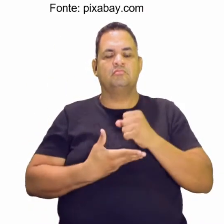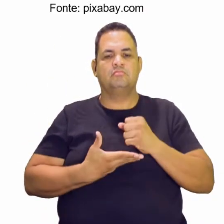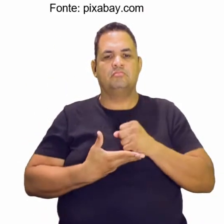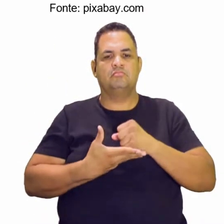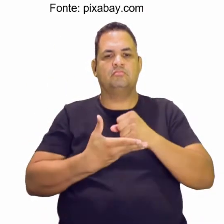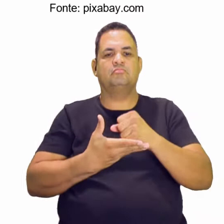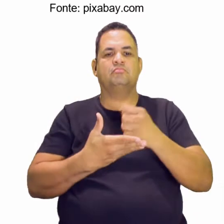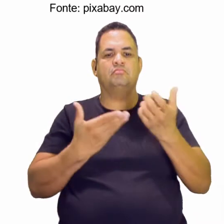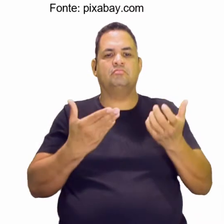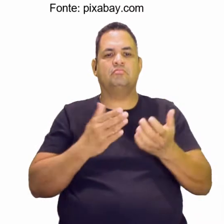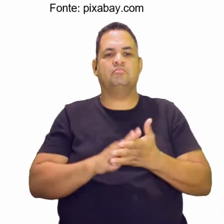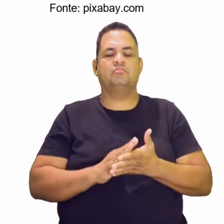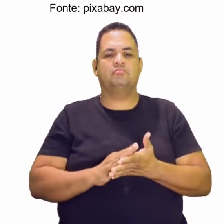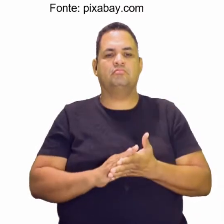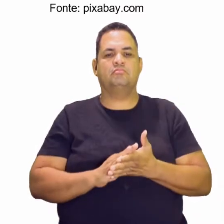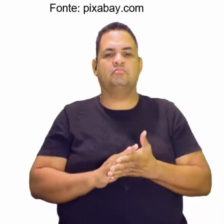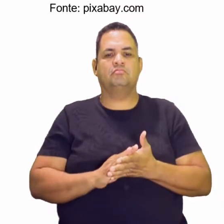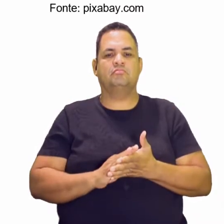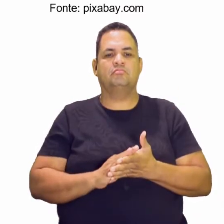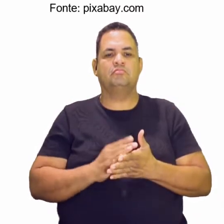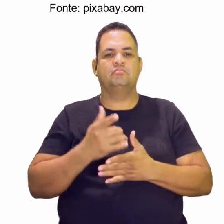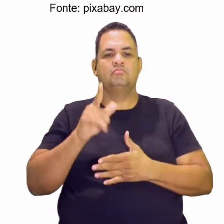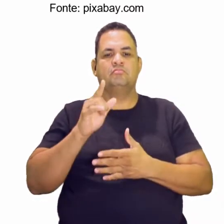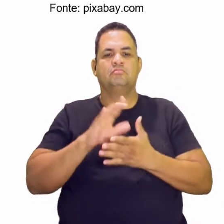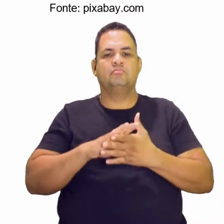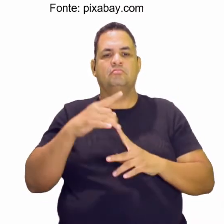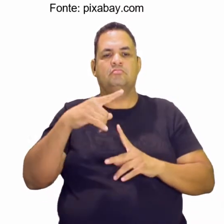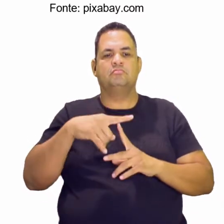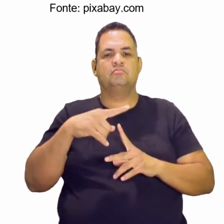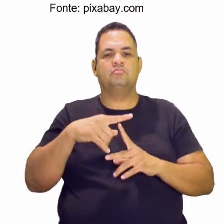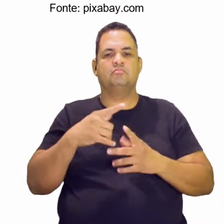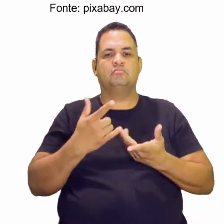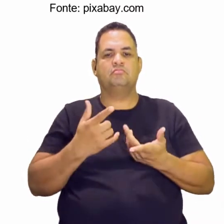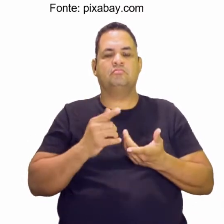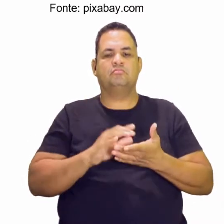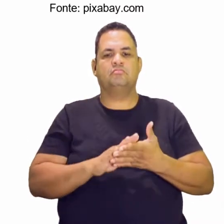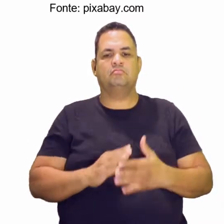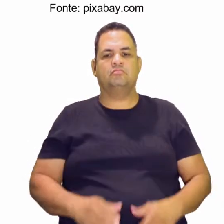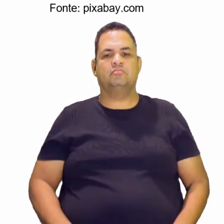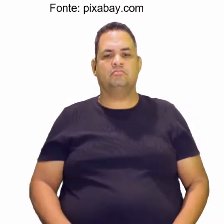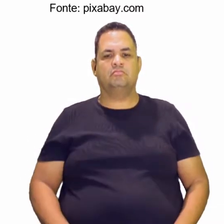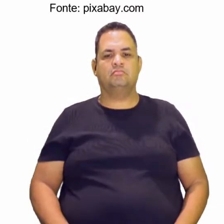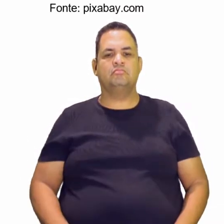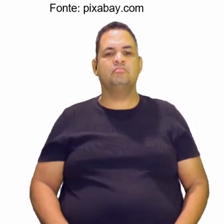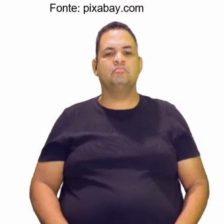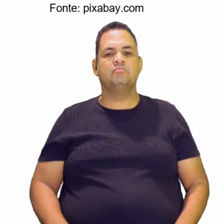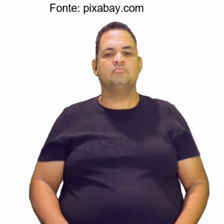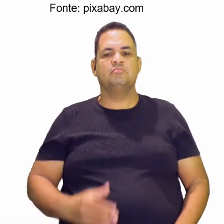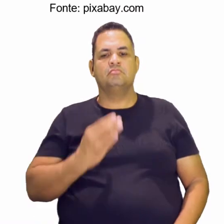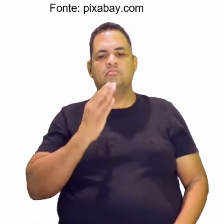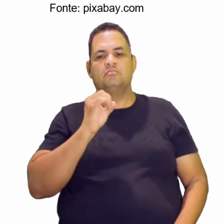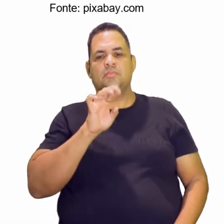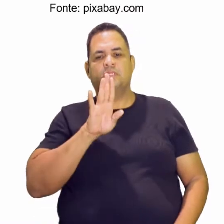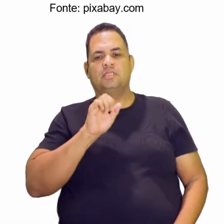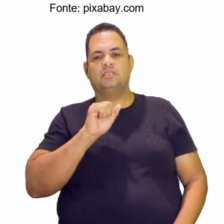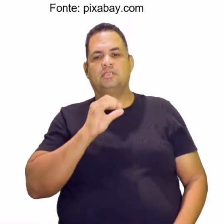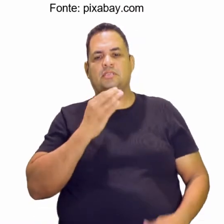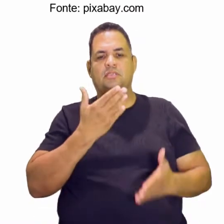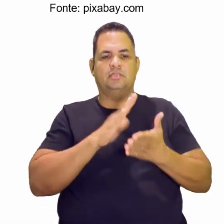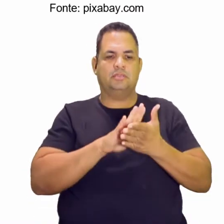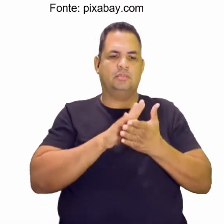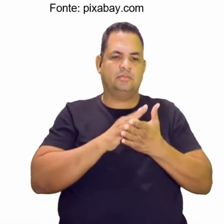portuguesa, indígena e africana. Entre outros estilos, né, estão a catira,